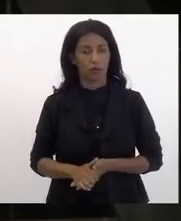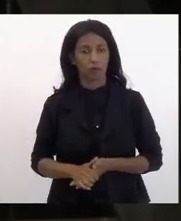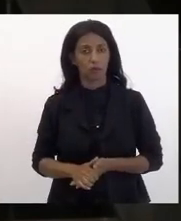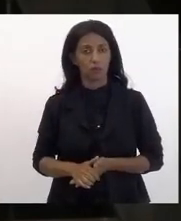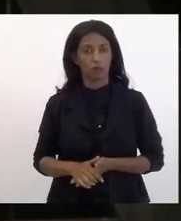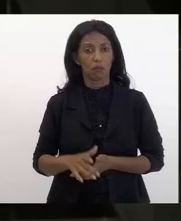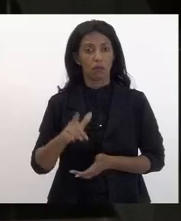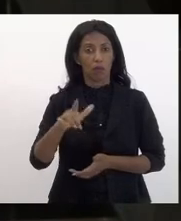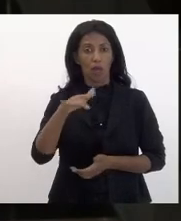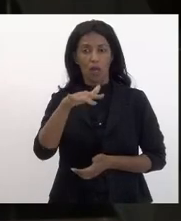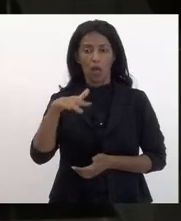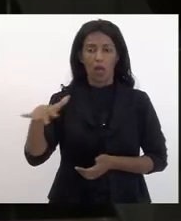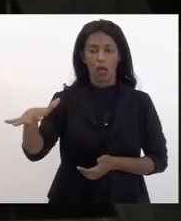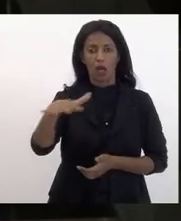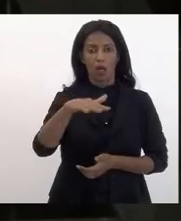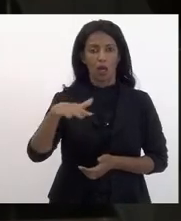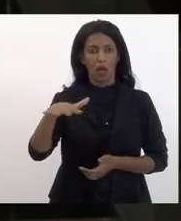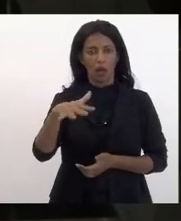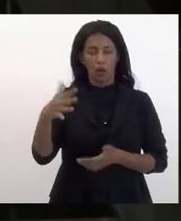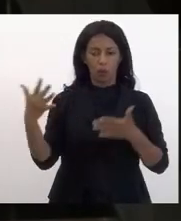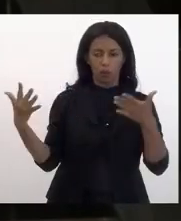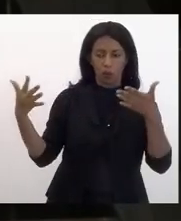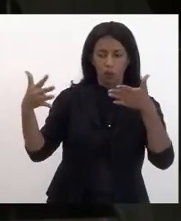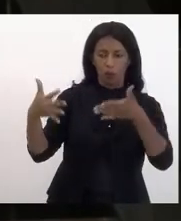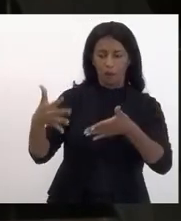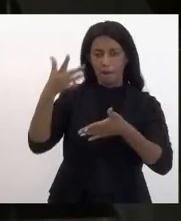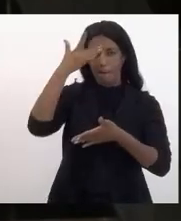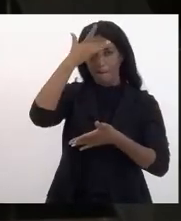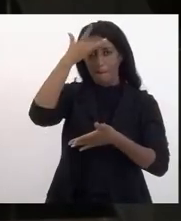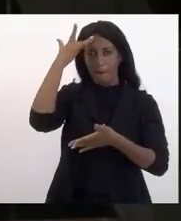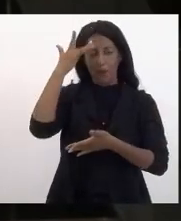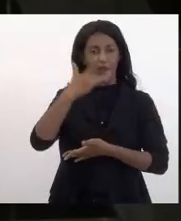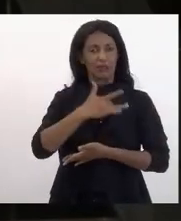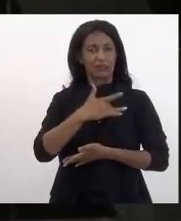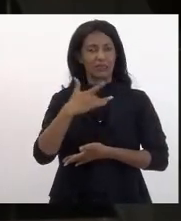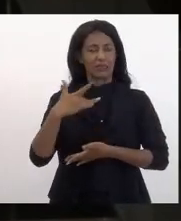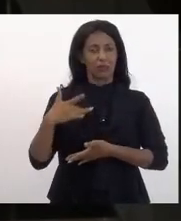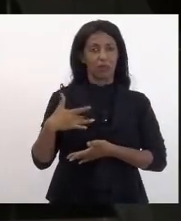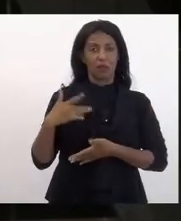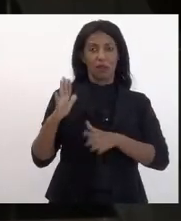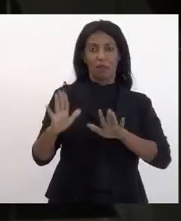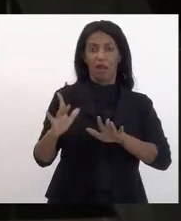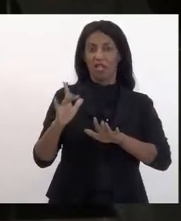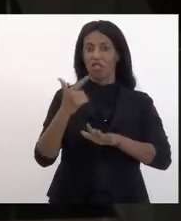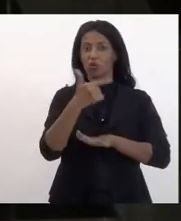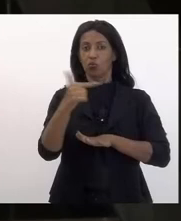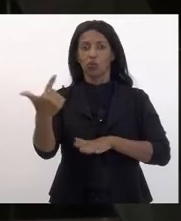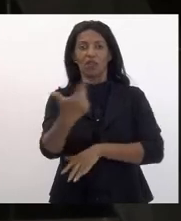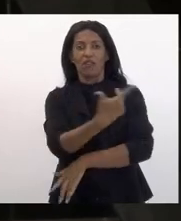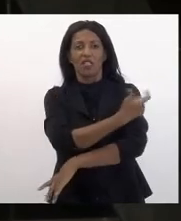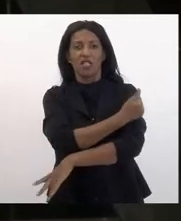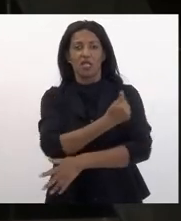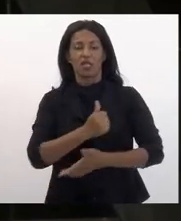serão campos de concentração para pessoas saudáveis, mas que não estejam vacinadas.